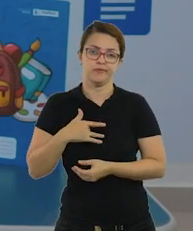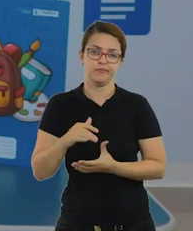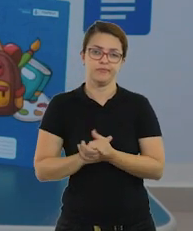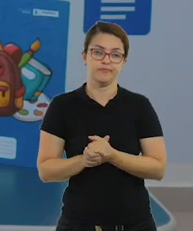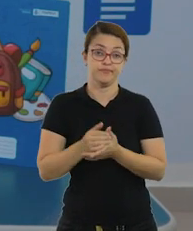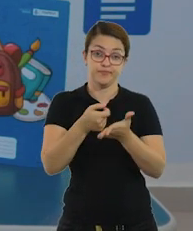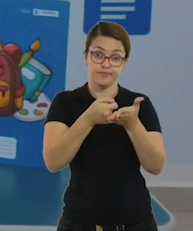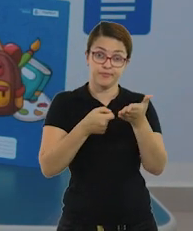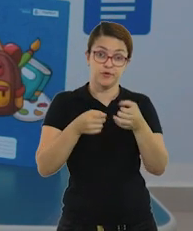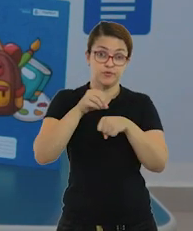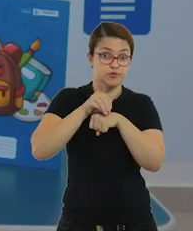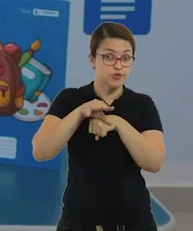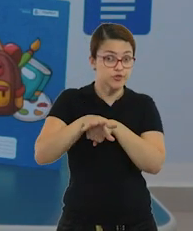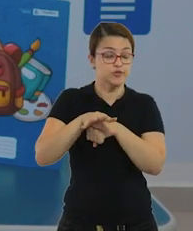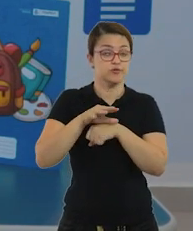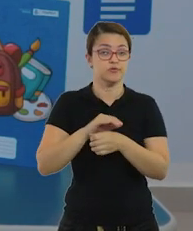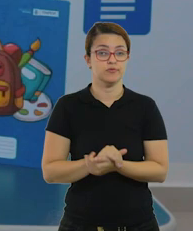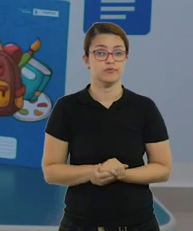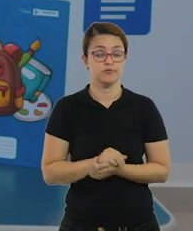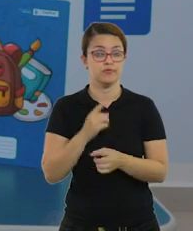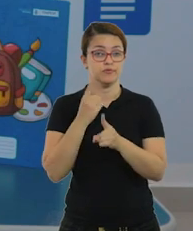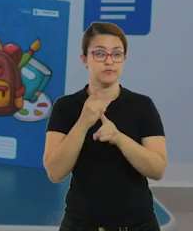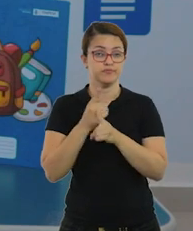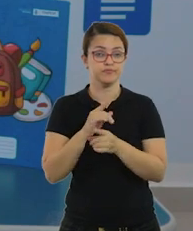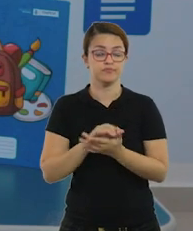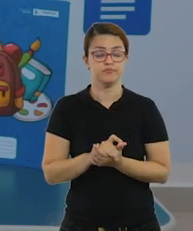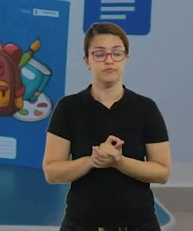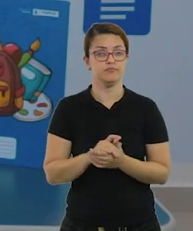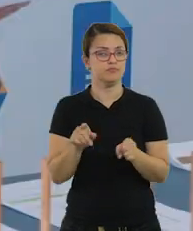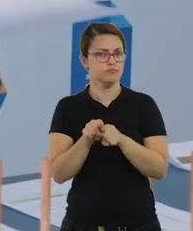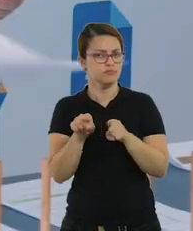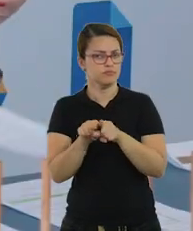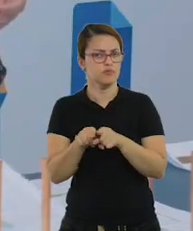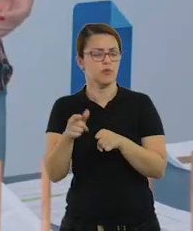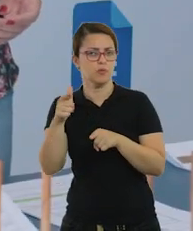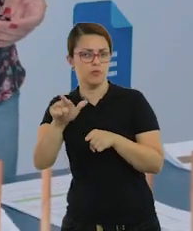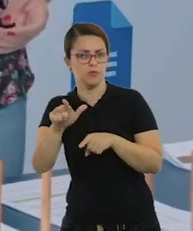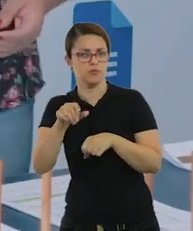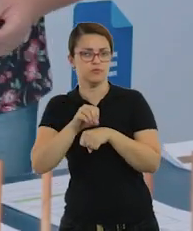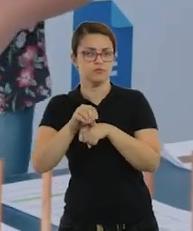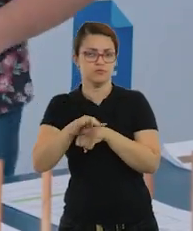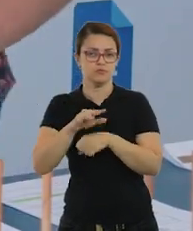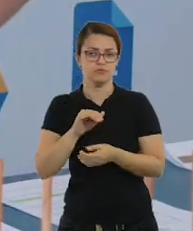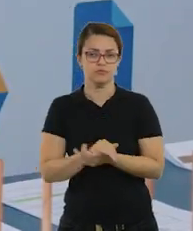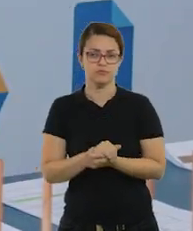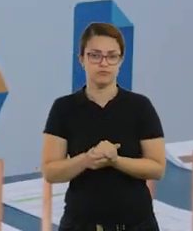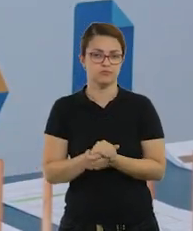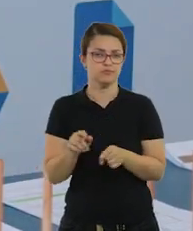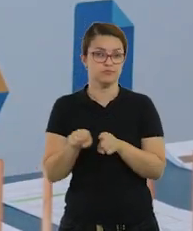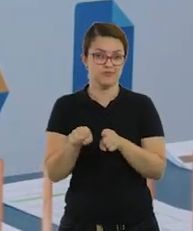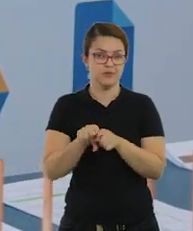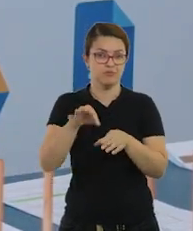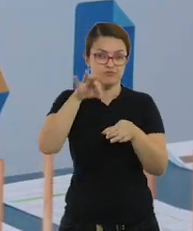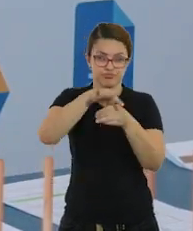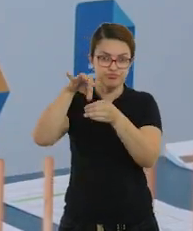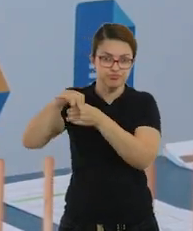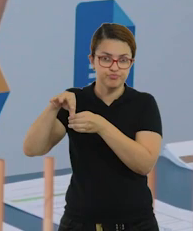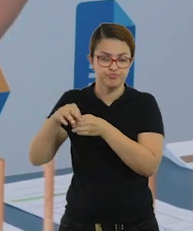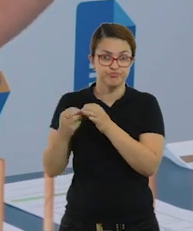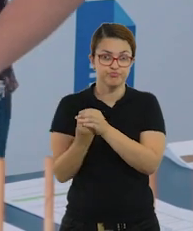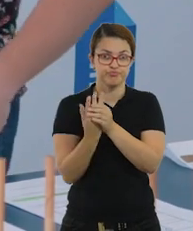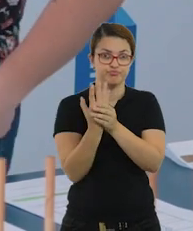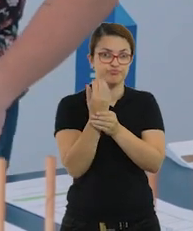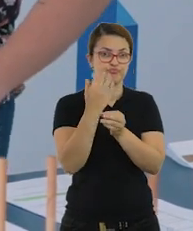nesse texto, você vai encontrar algumas dicas sobre isso, tá? Uma outra dica também é fazer uma